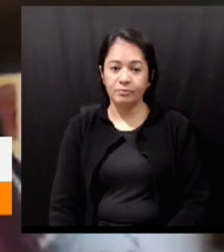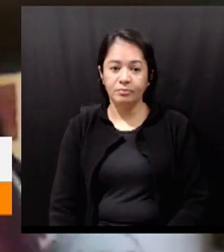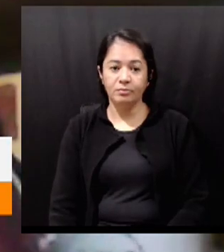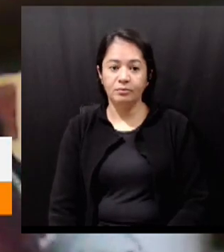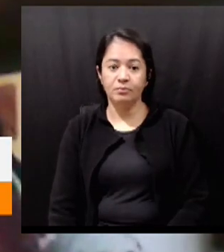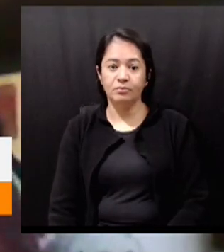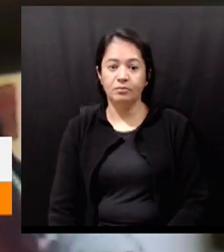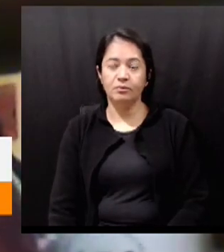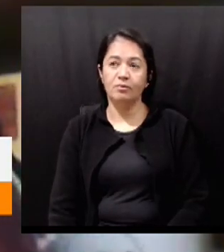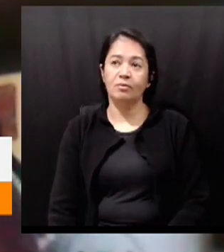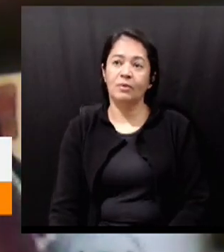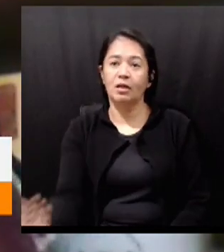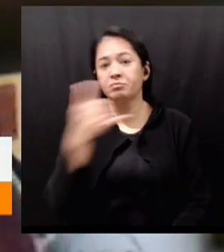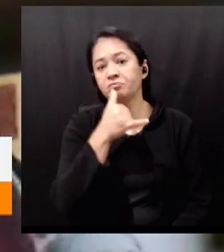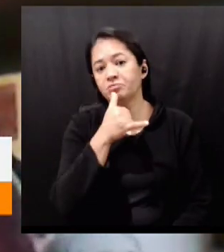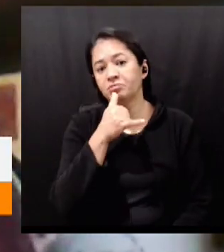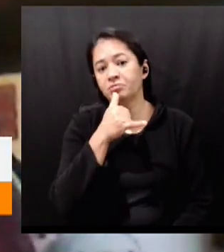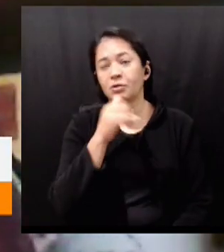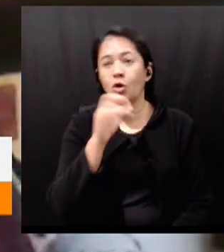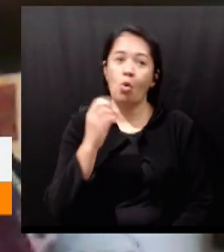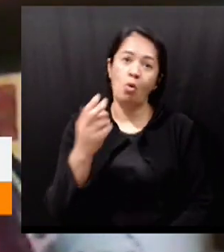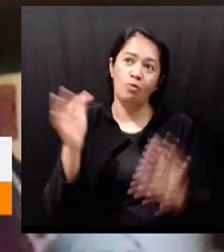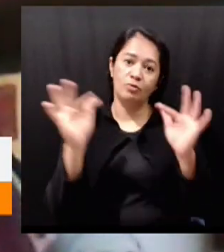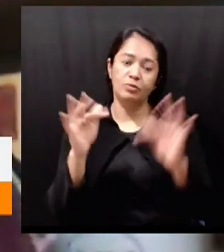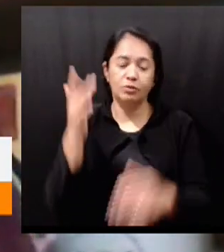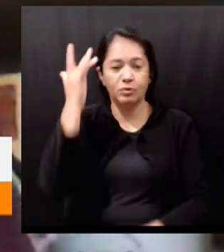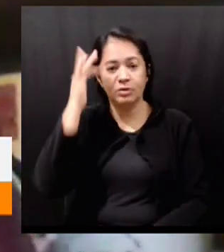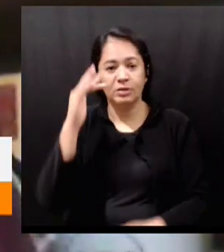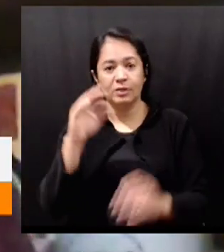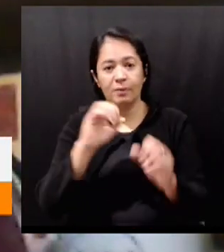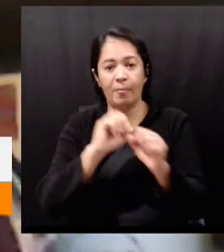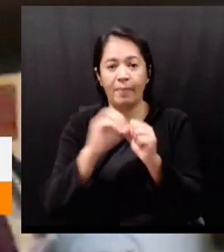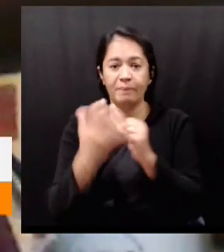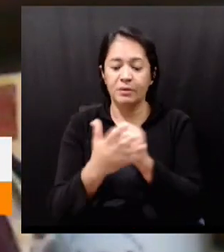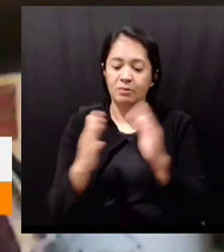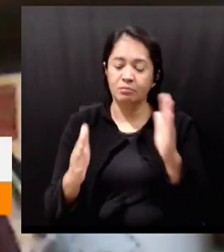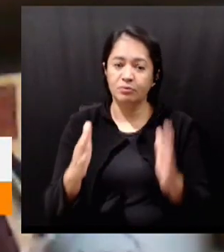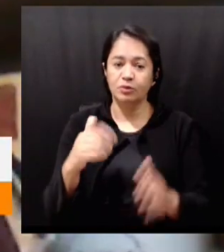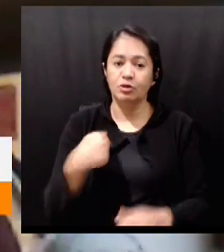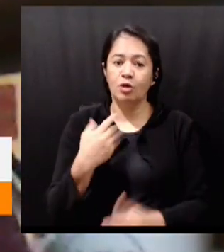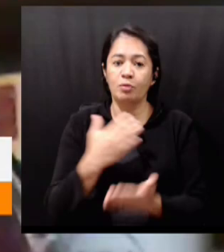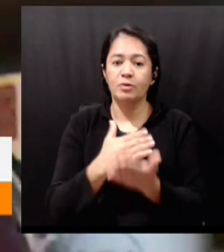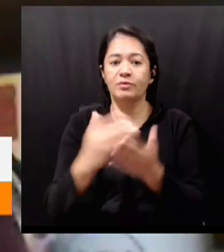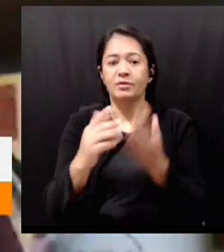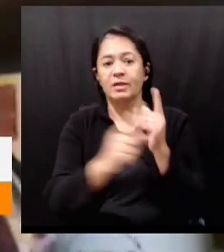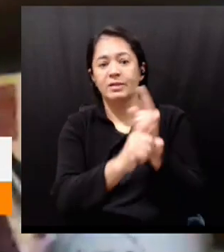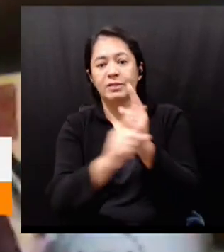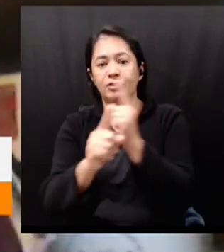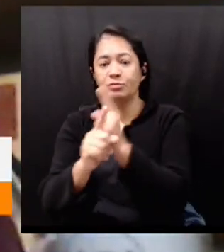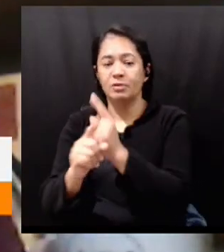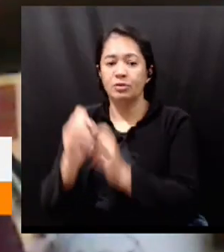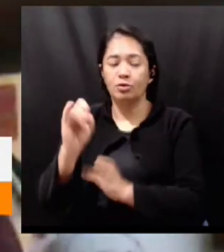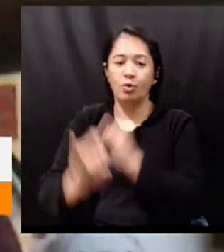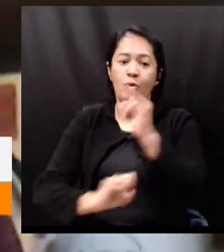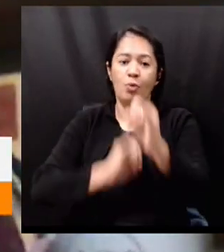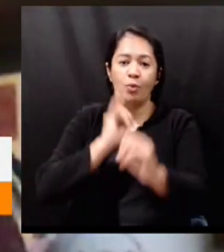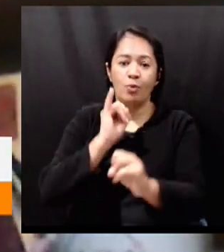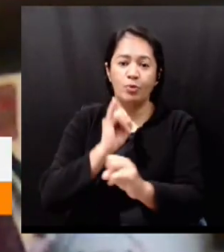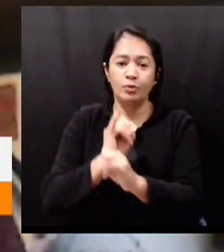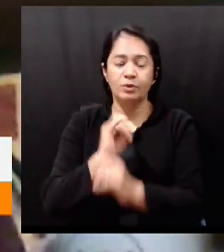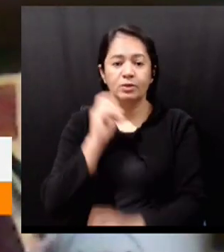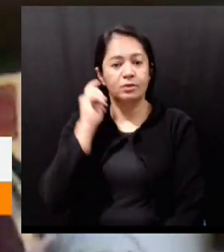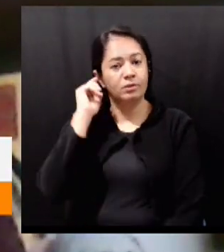não sei, a pandemia a gente começou a fazer muitos atendimentos online. E muitos atendimentos que a